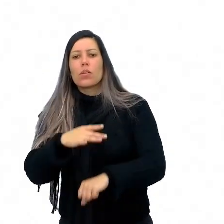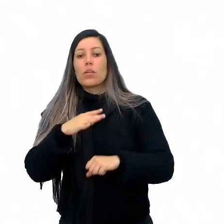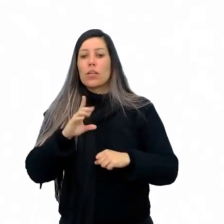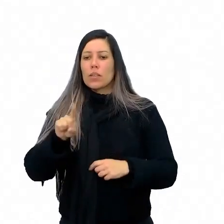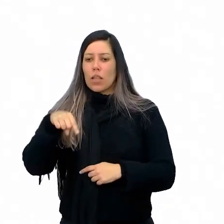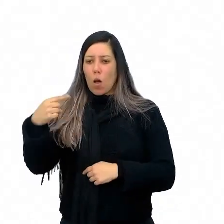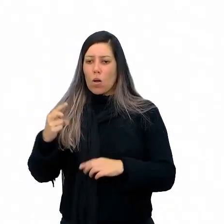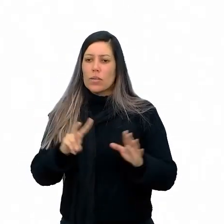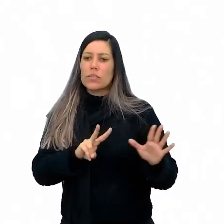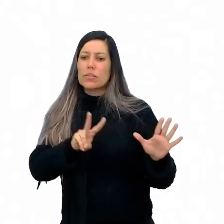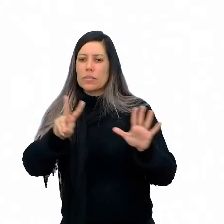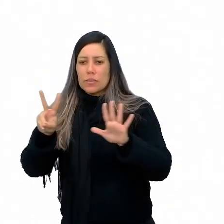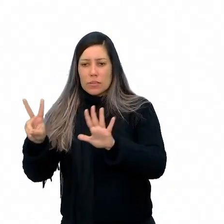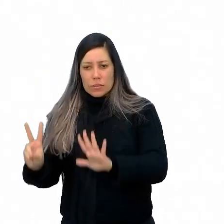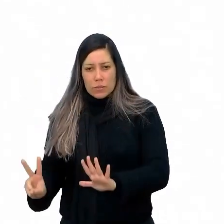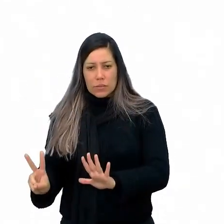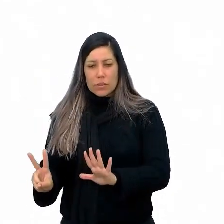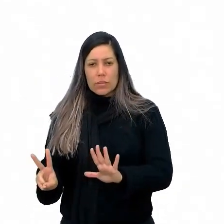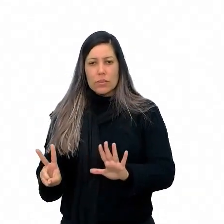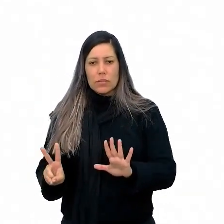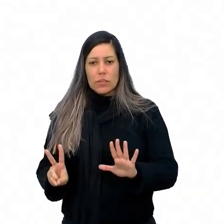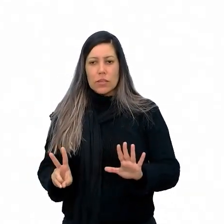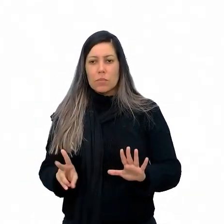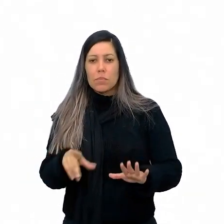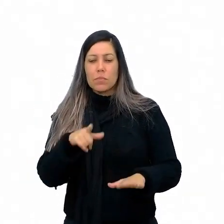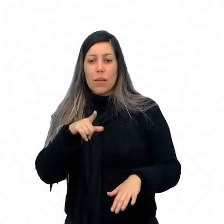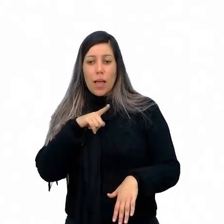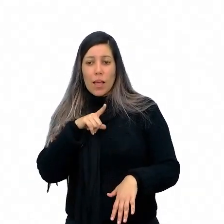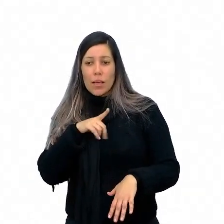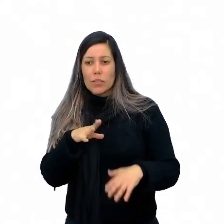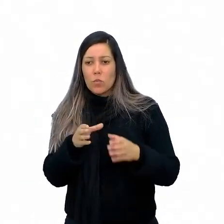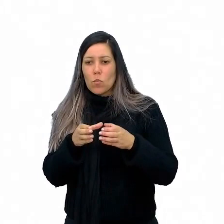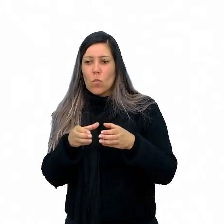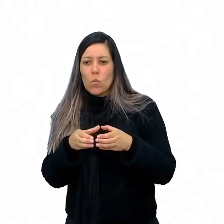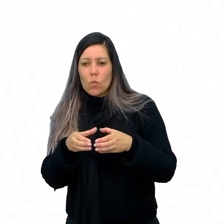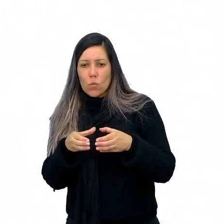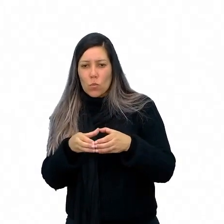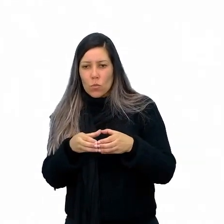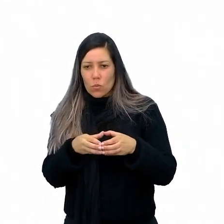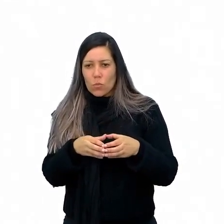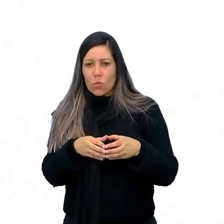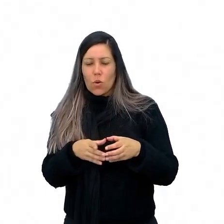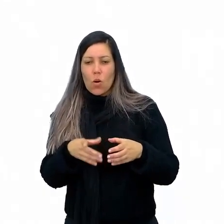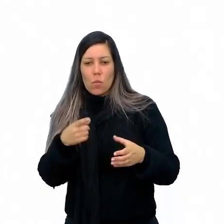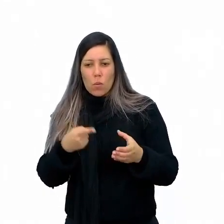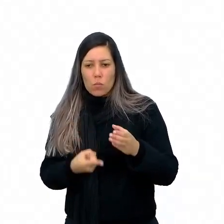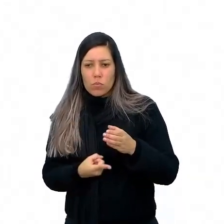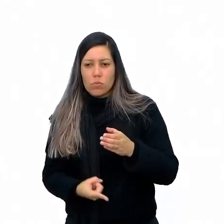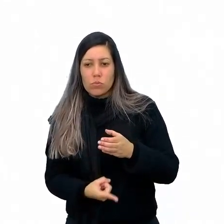na próxima semana, do Programa de Recuperação e Aprofundamento. Tá bem, pessoal?